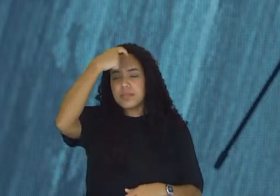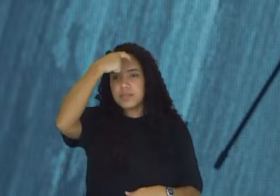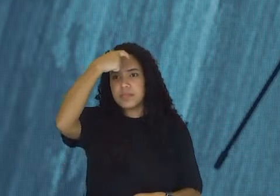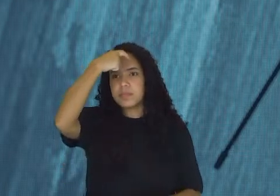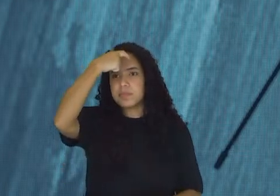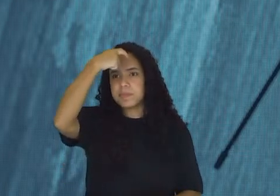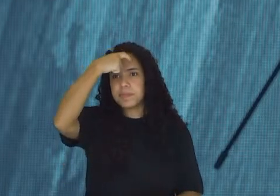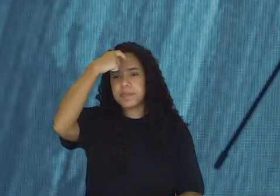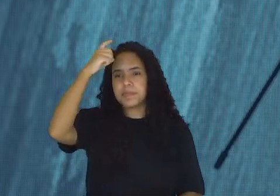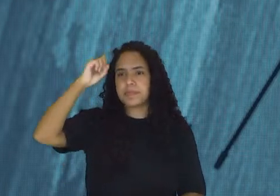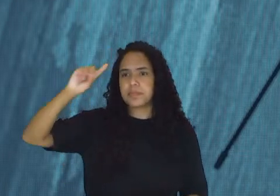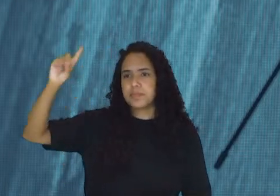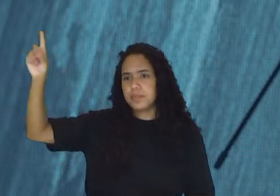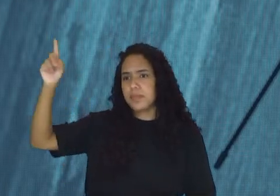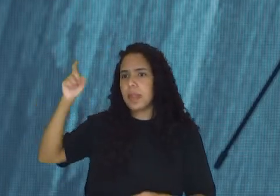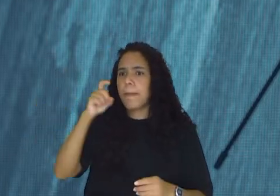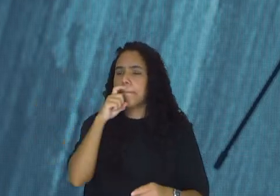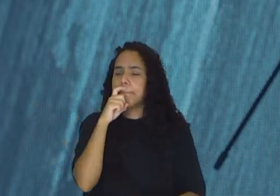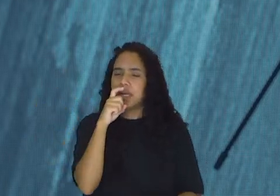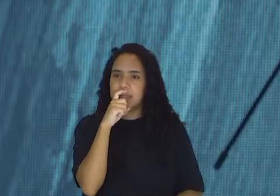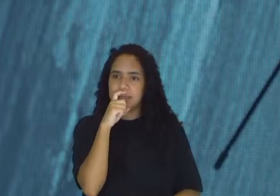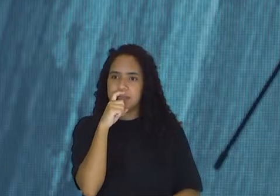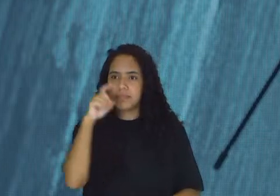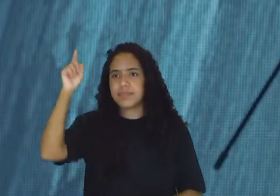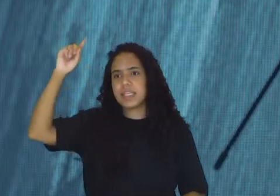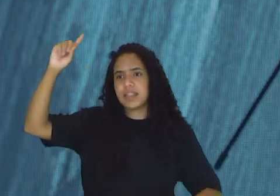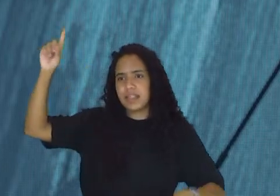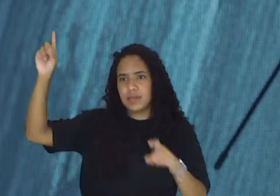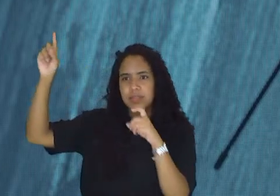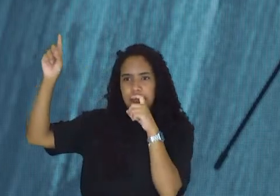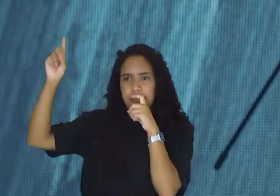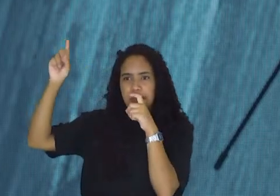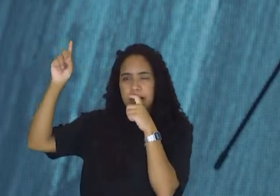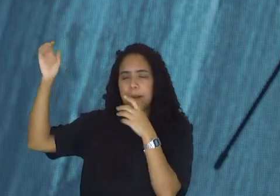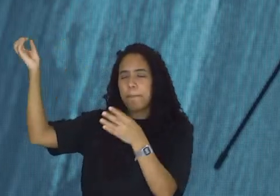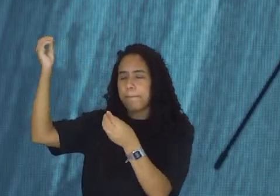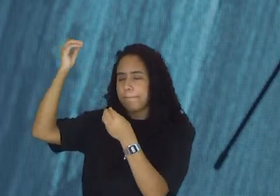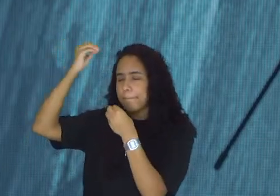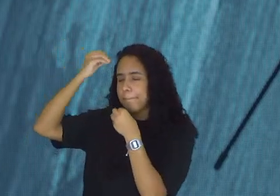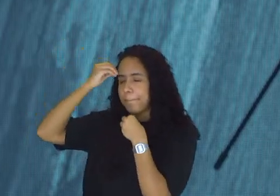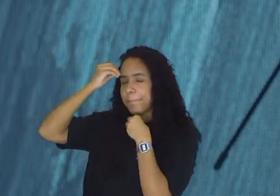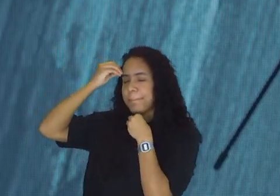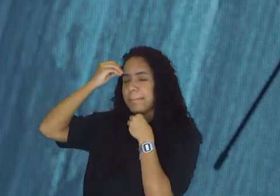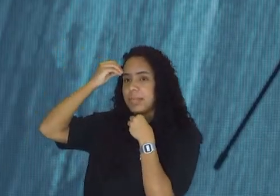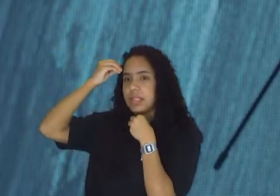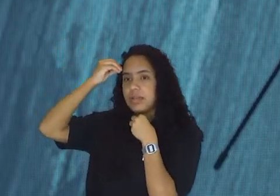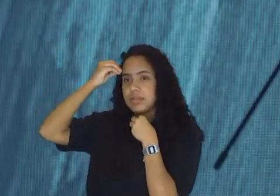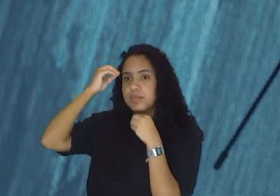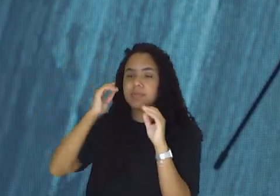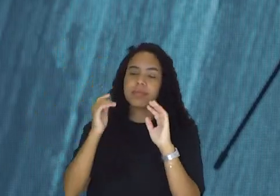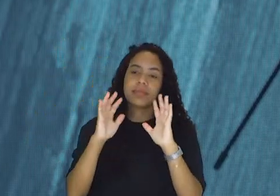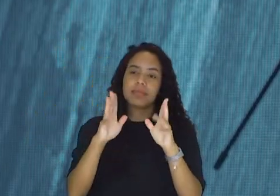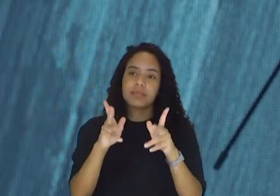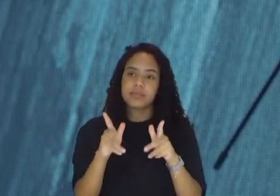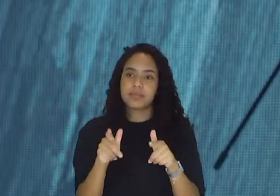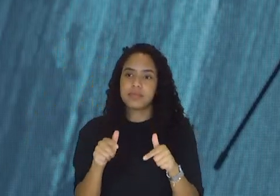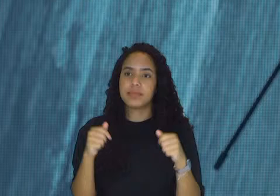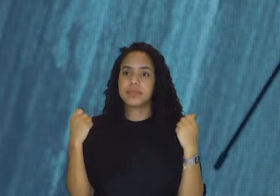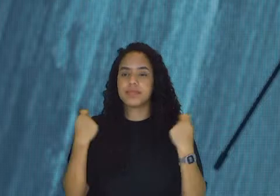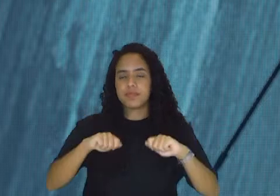não deseja deixar faltar nada, e logo se não deseja, não deixará faltar para aqueles que se veem como